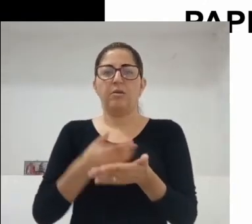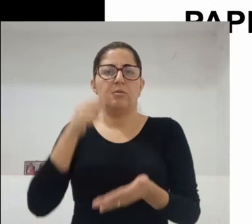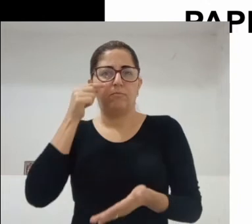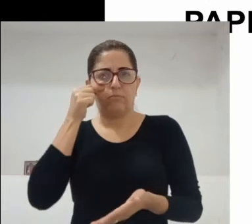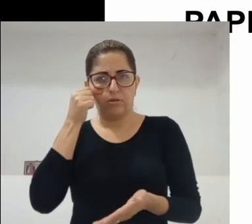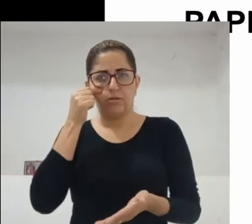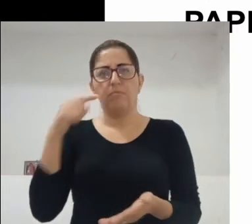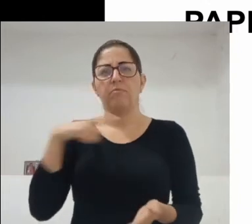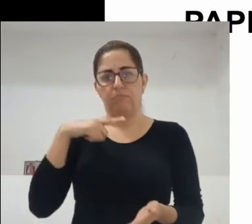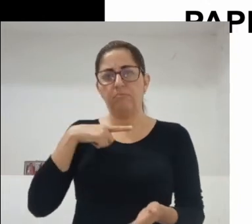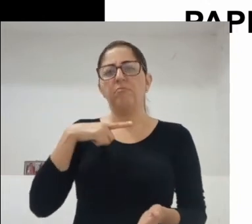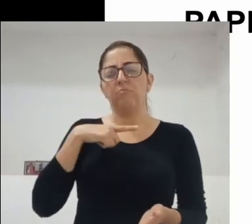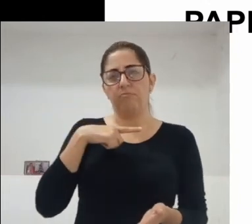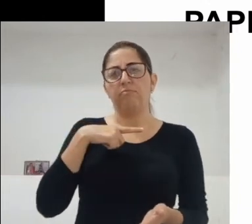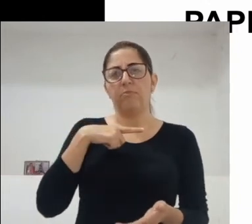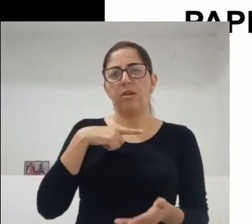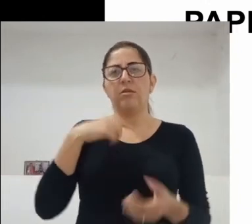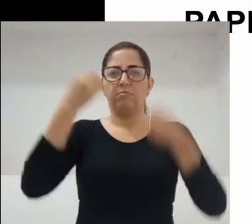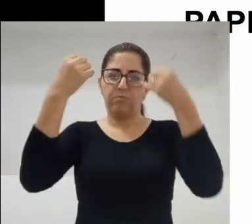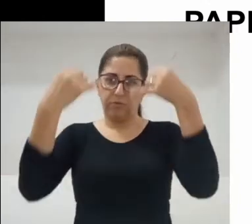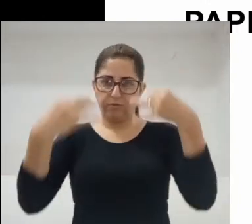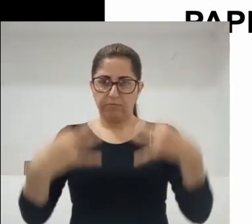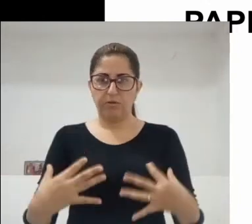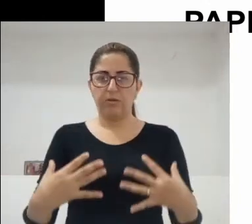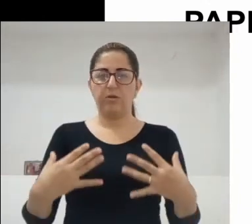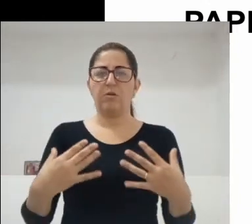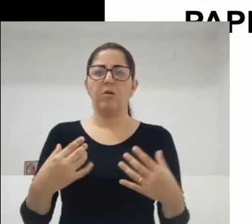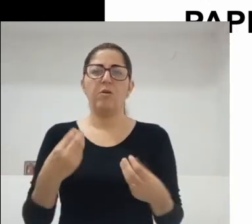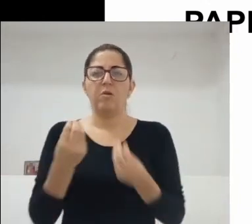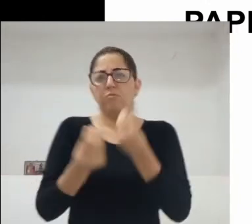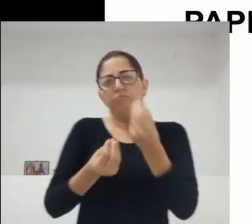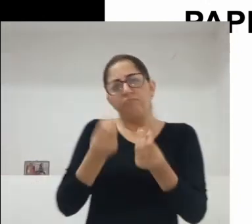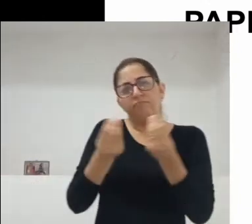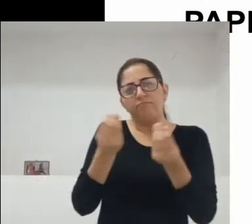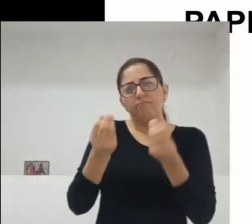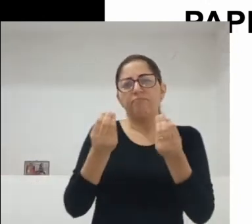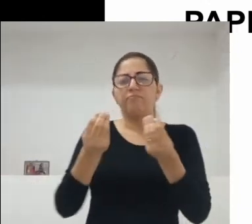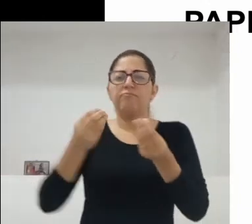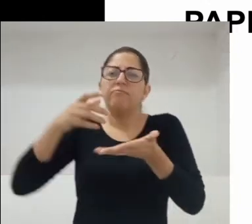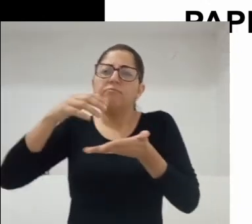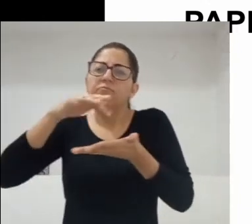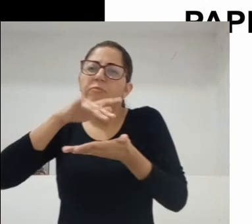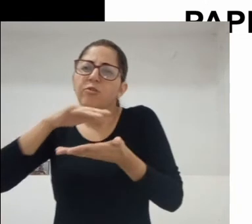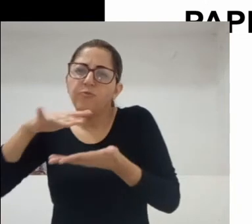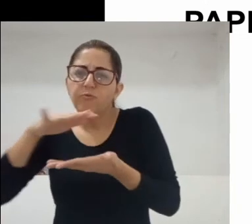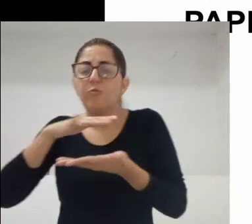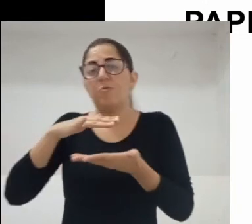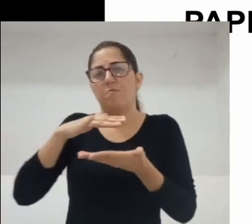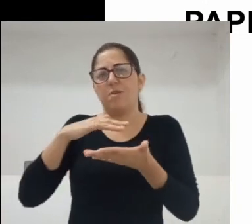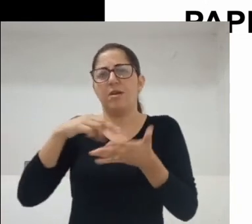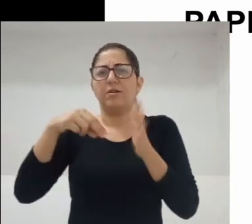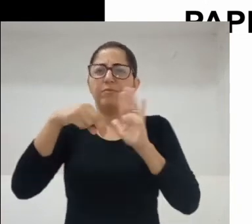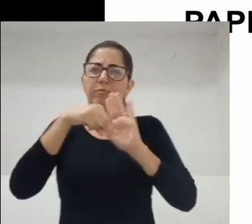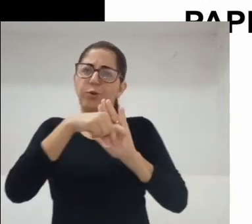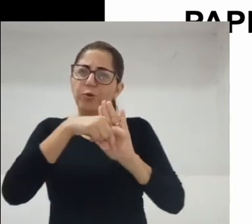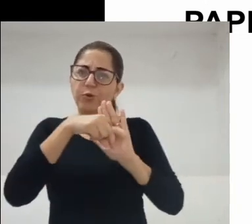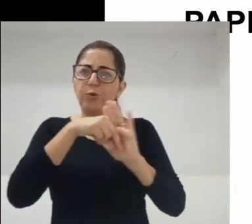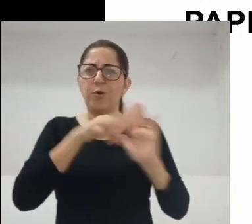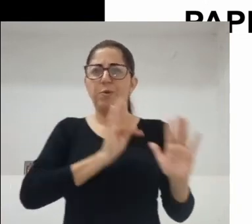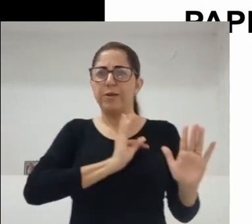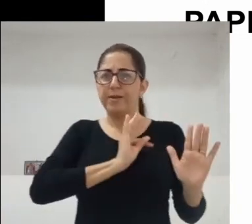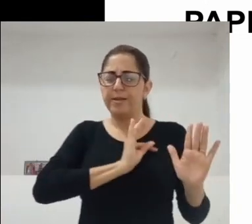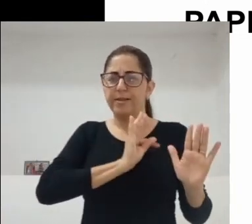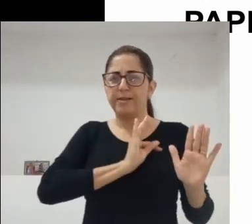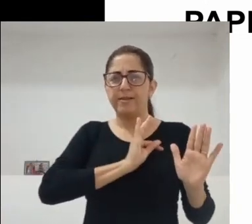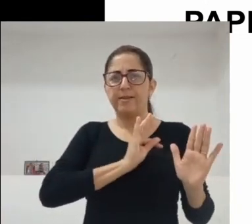Na aula passada, na última aula presencial que nós tivemos, nós falamos um pouquinho sobre o formato,